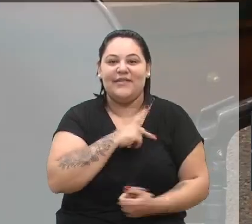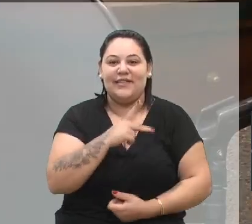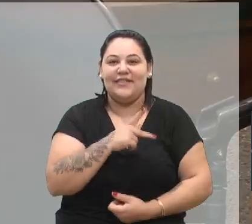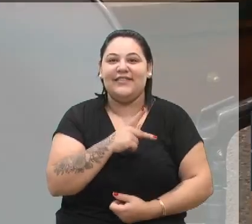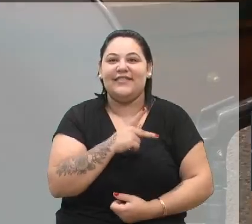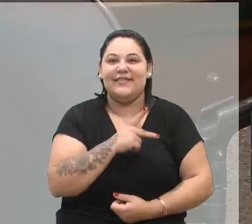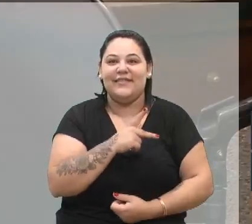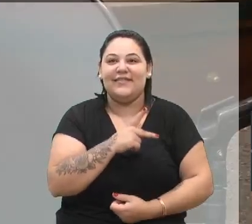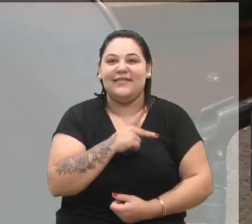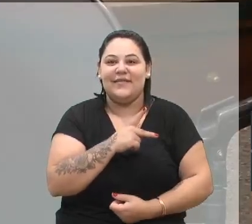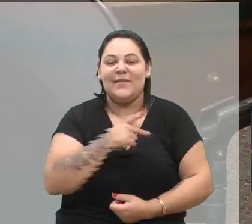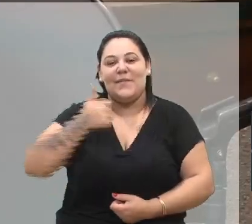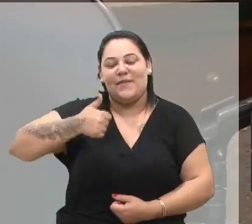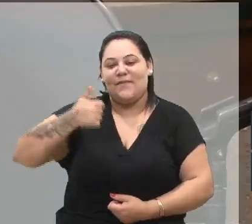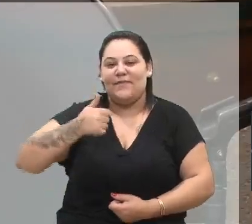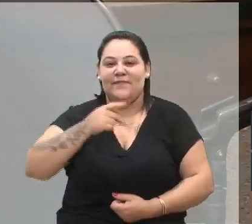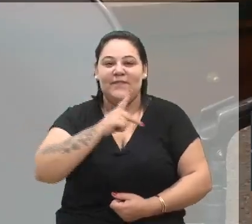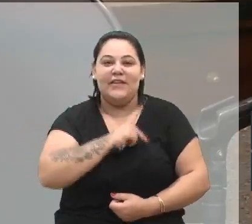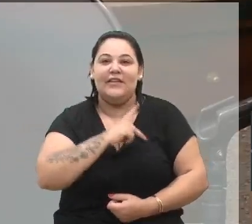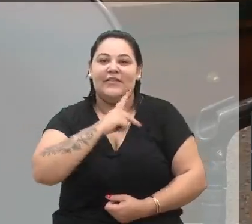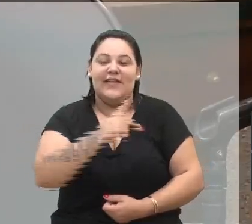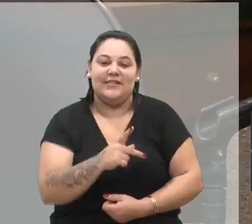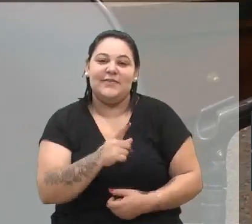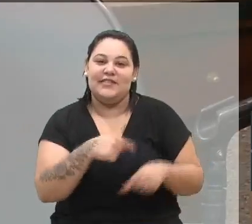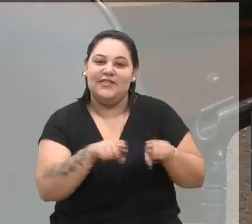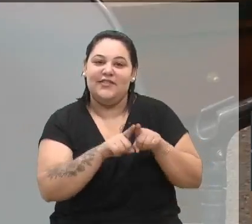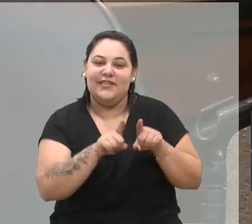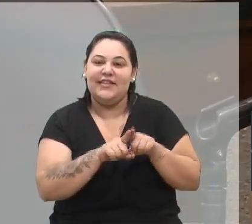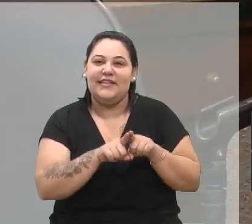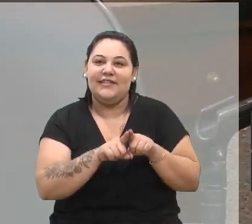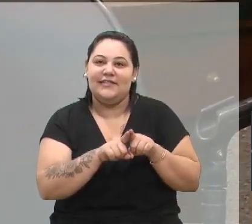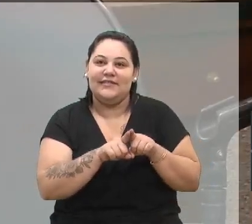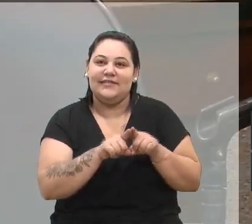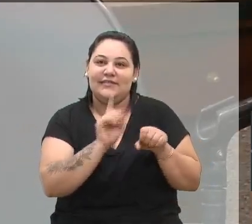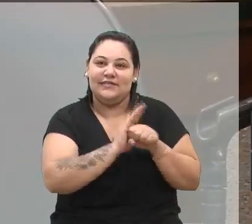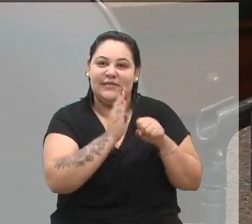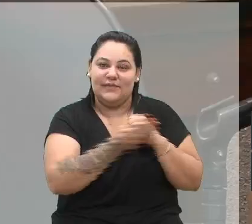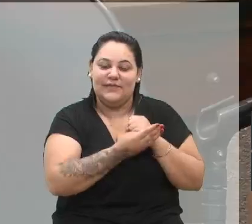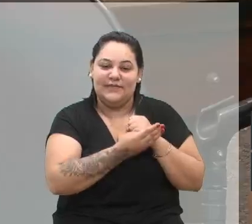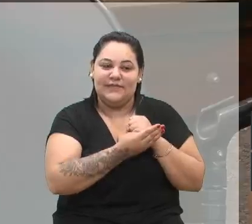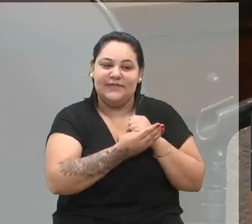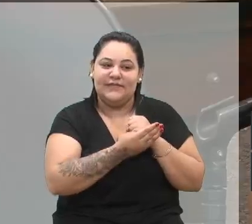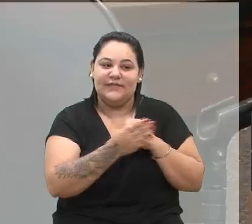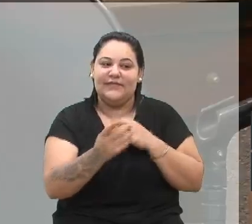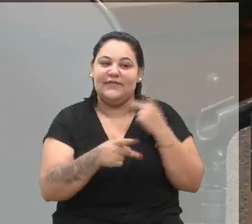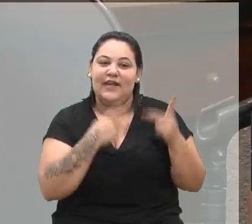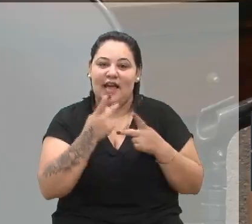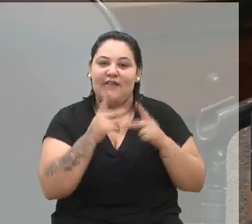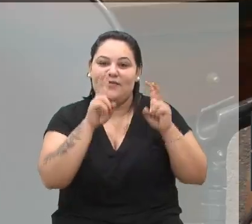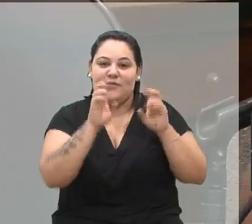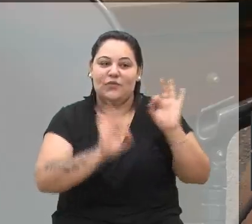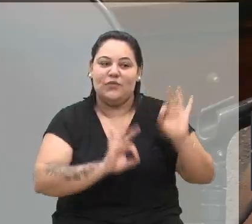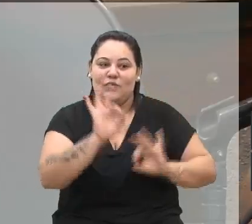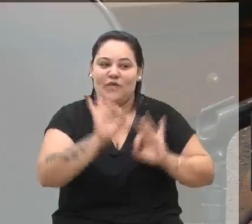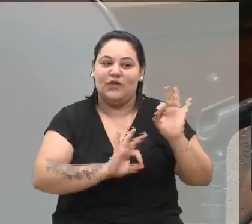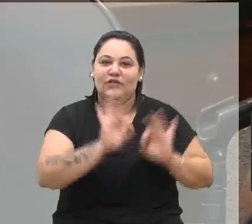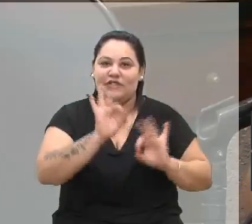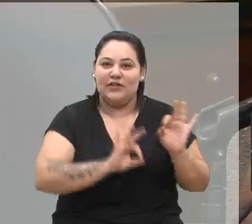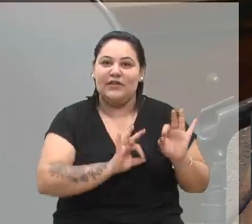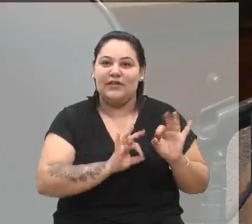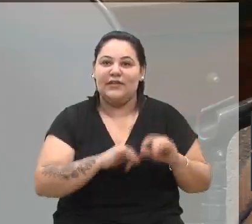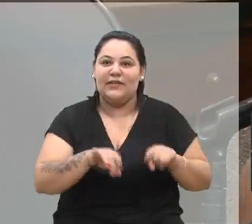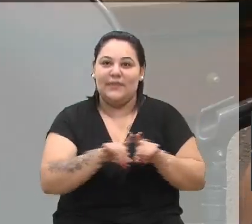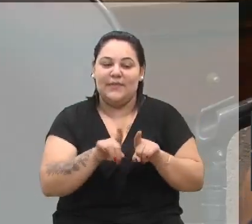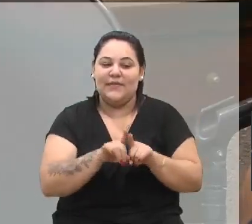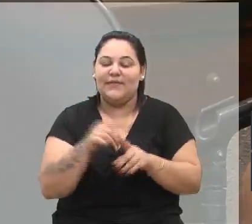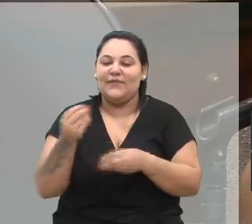foi a primeira presidente, hoje nosso presidente de honra lá no bairro. Falava sobre esse projeto, falava sobre esse trabalho das promotoras legais e o quanto